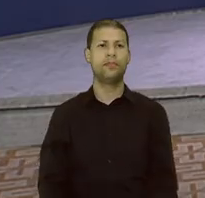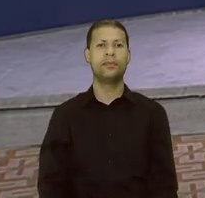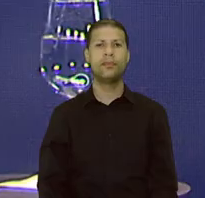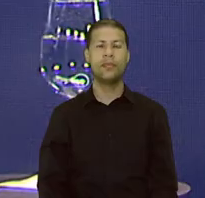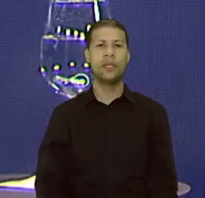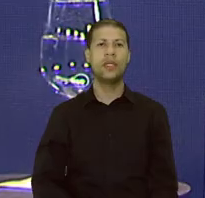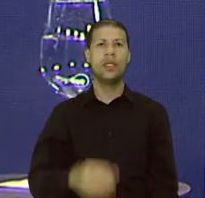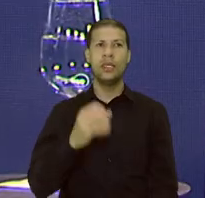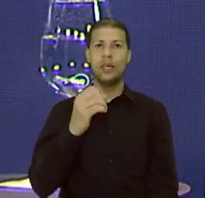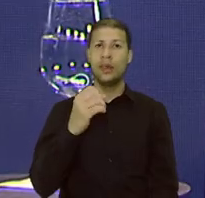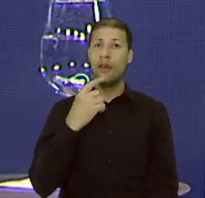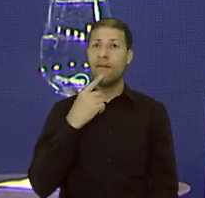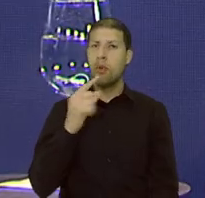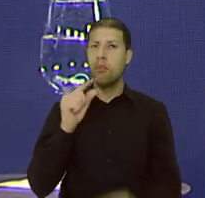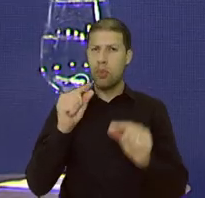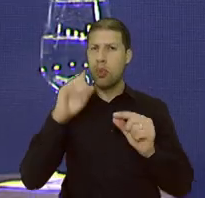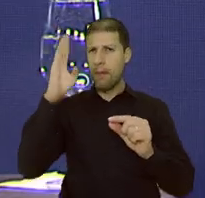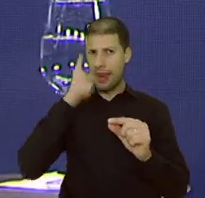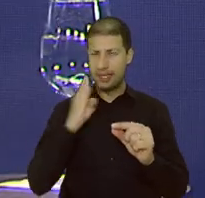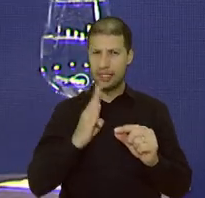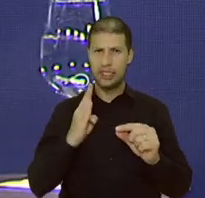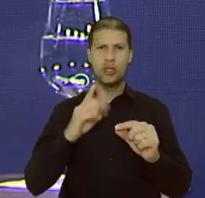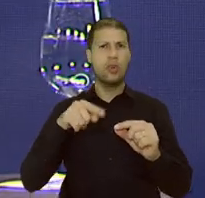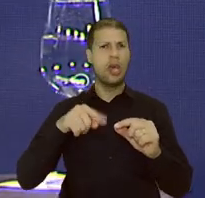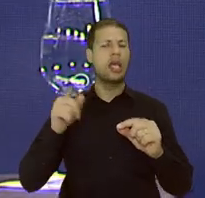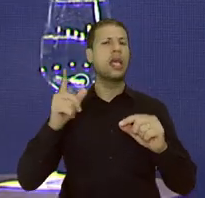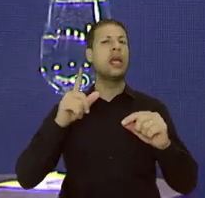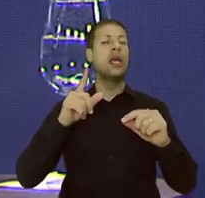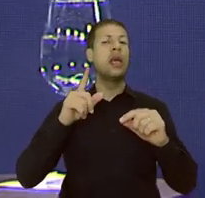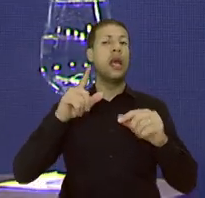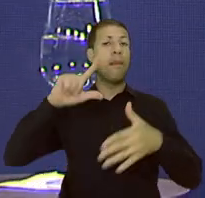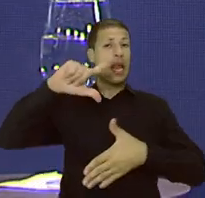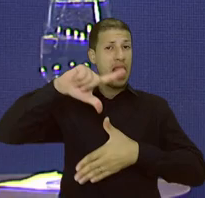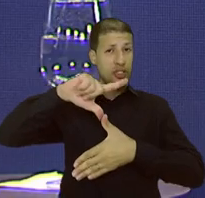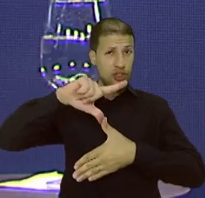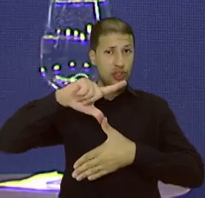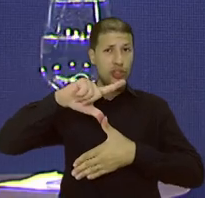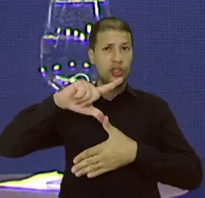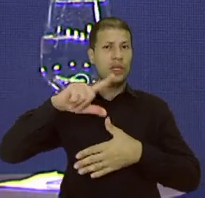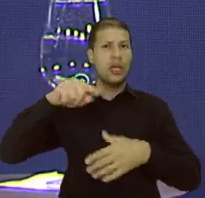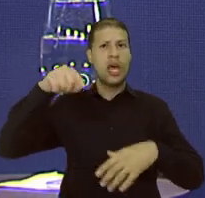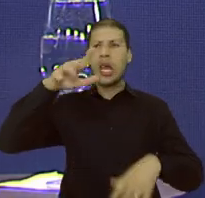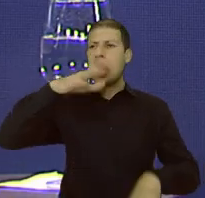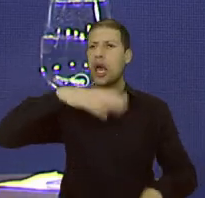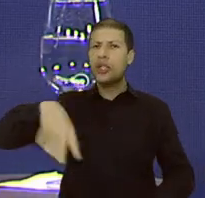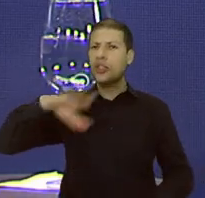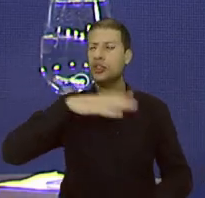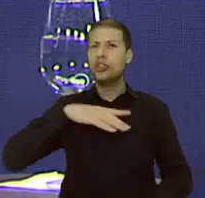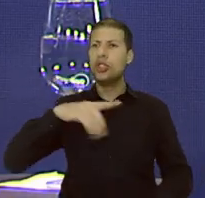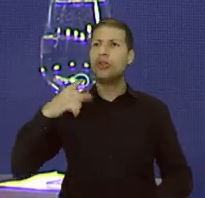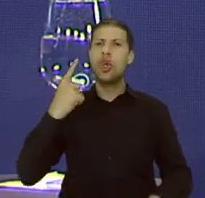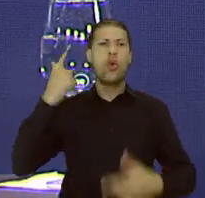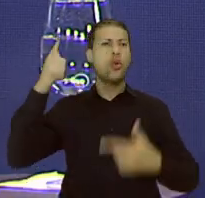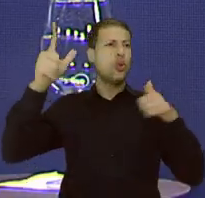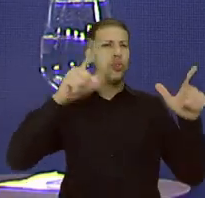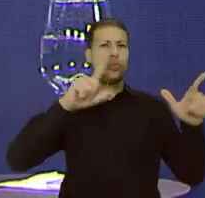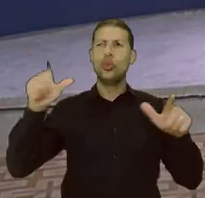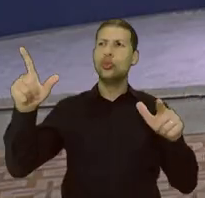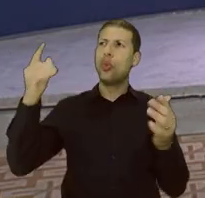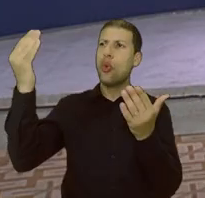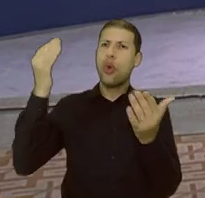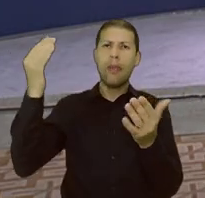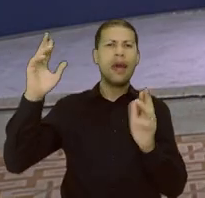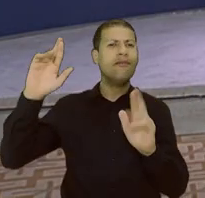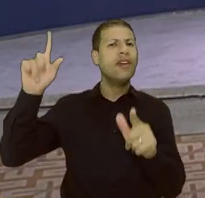um pouco agora de Brasil América Latina em que aspectos nossa região difere dos outros mercados que vocês acompanham